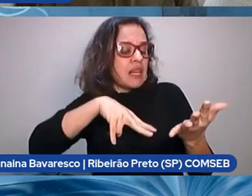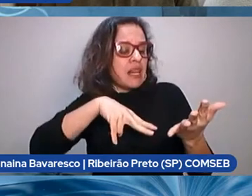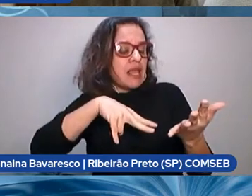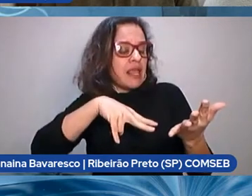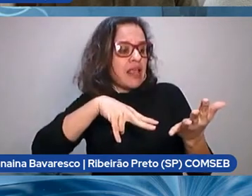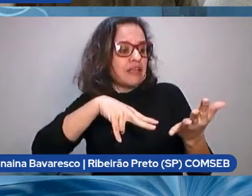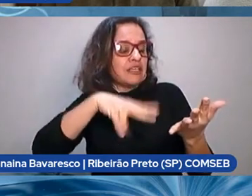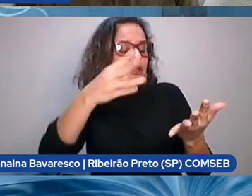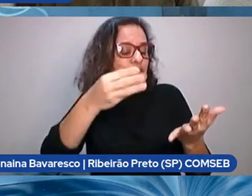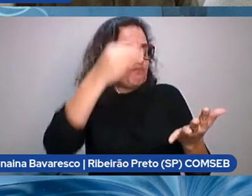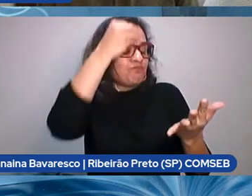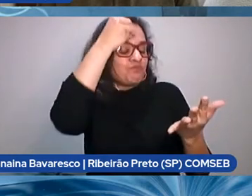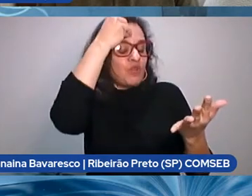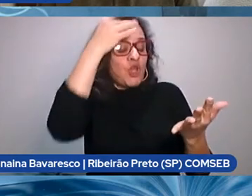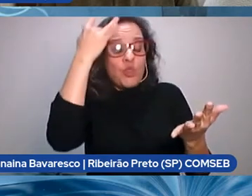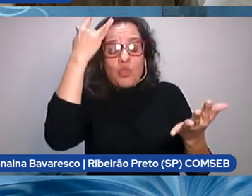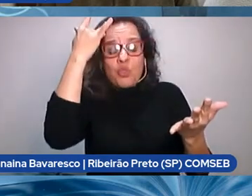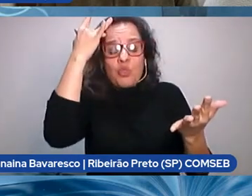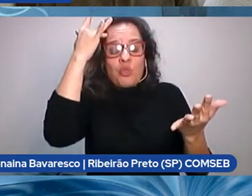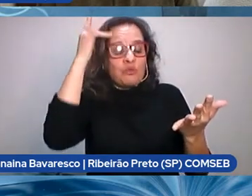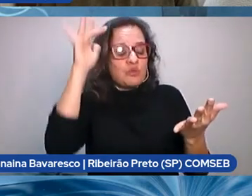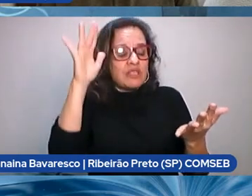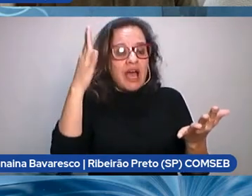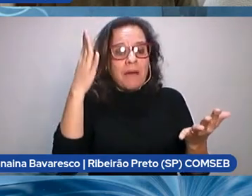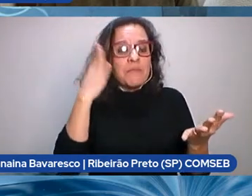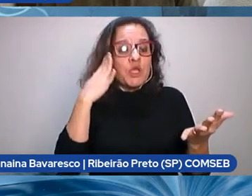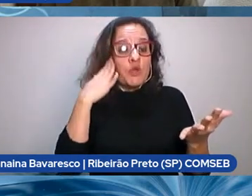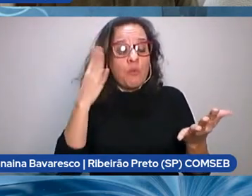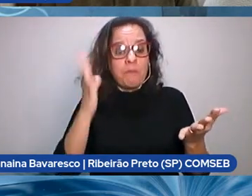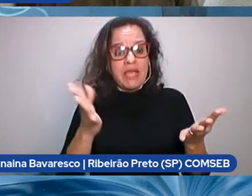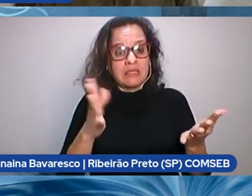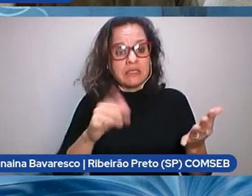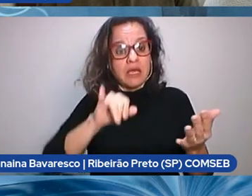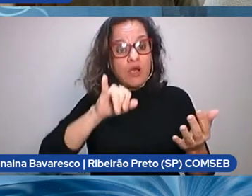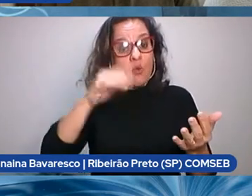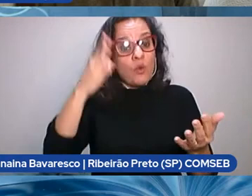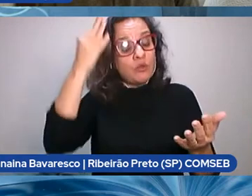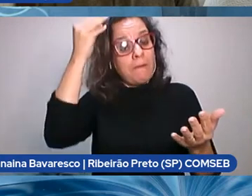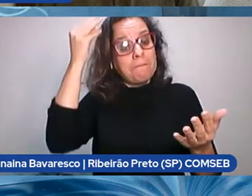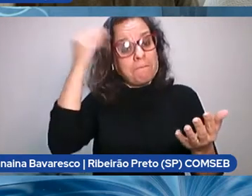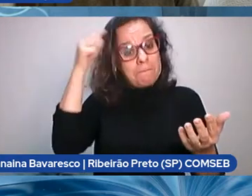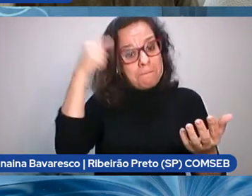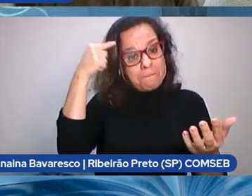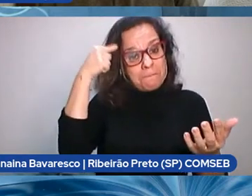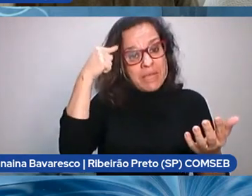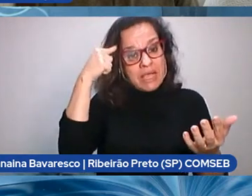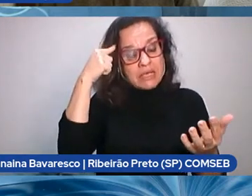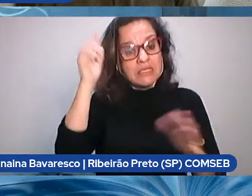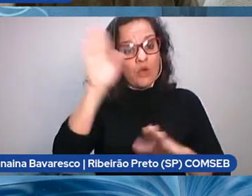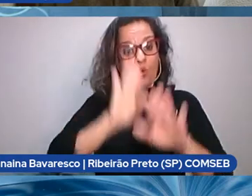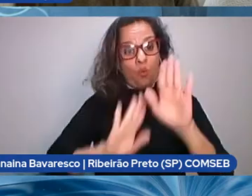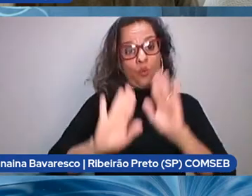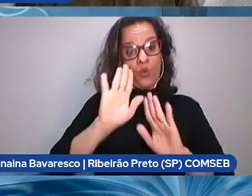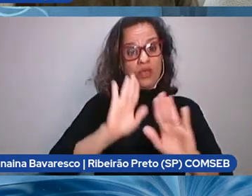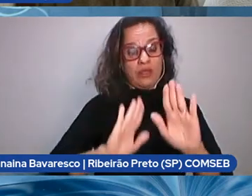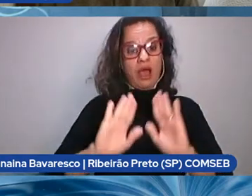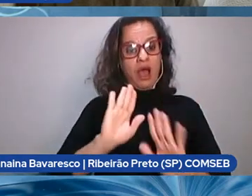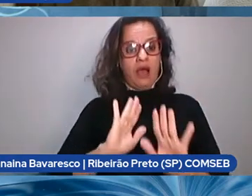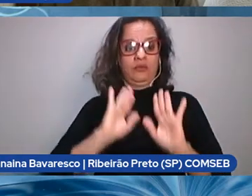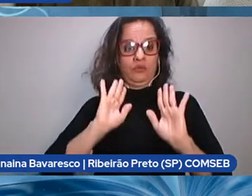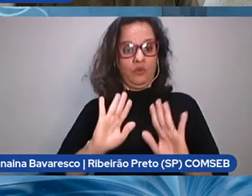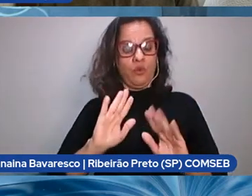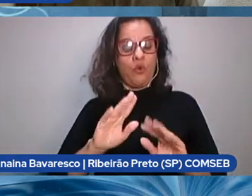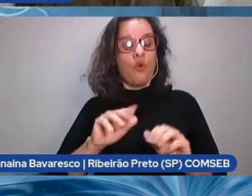leu. Quando a gente pensa com mais cuidado, a gente vê que aquilo não pode ser